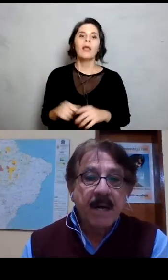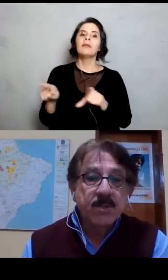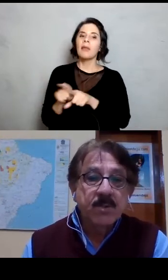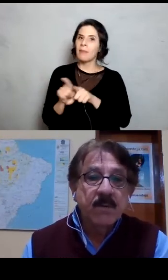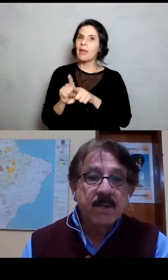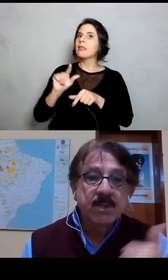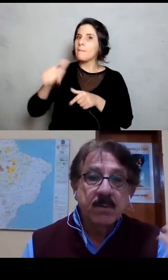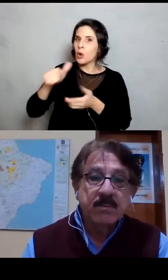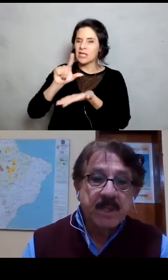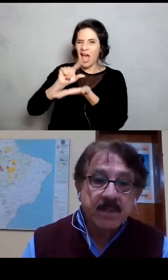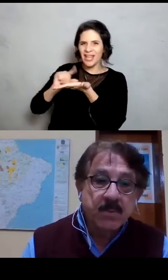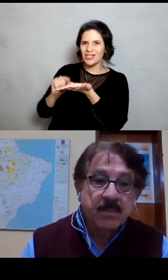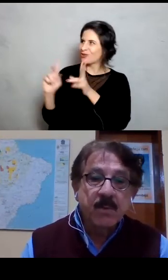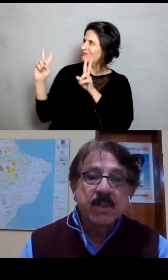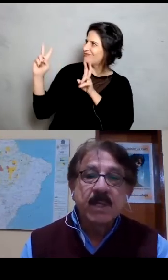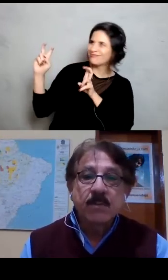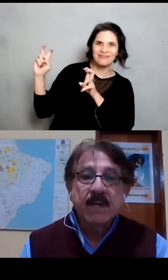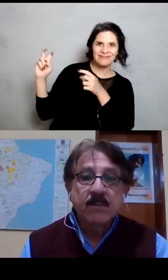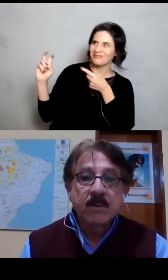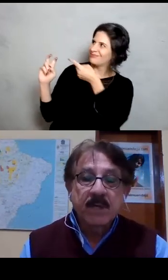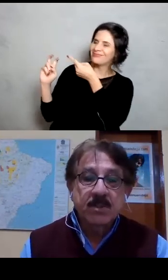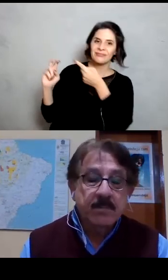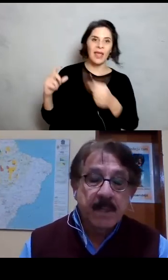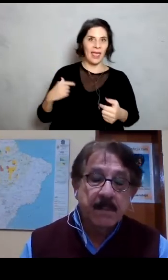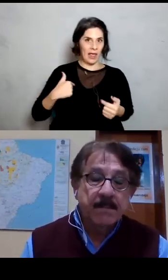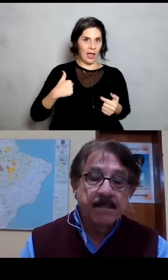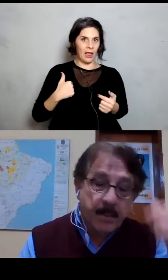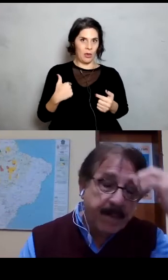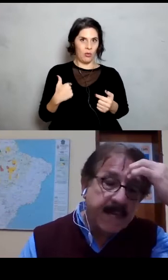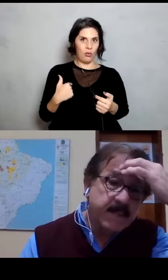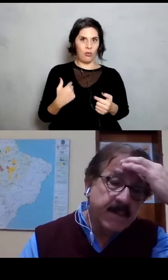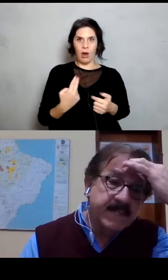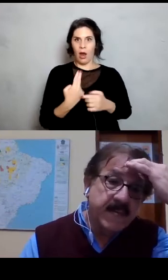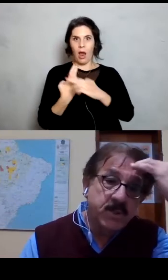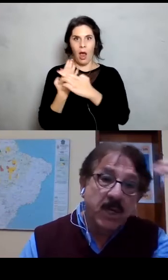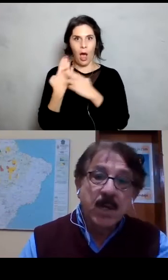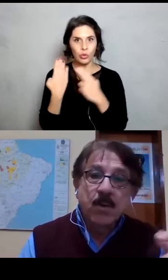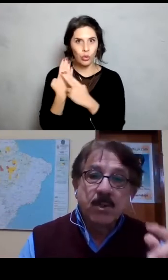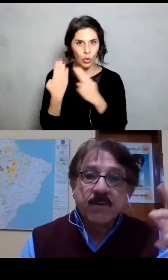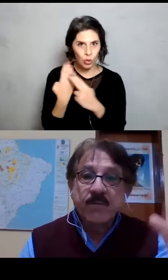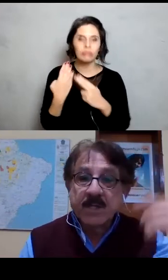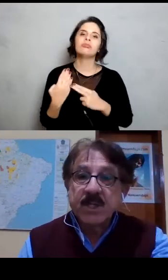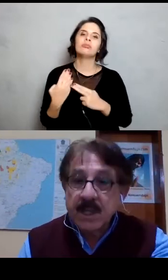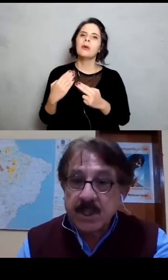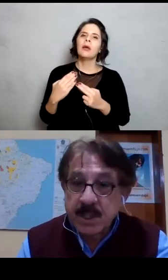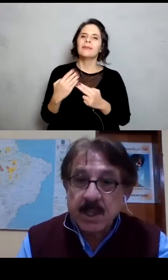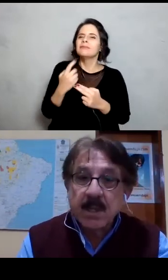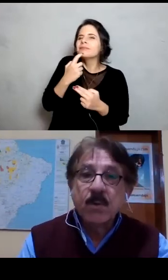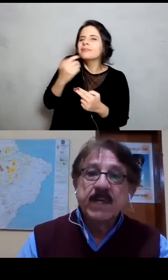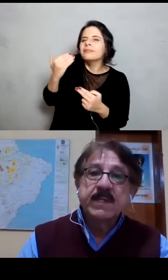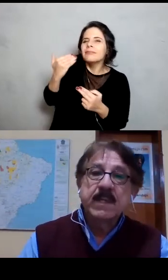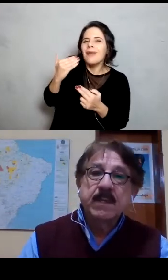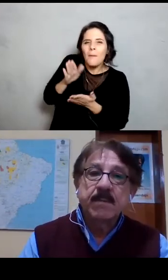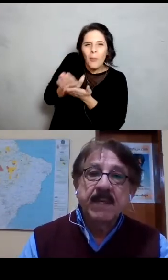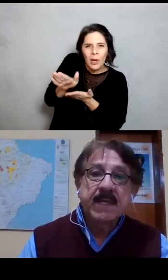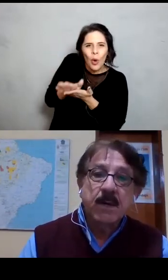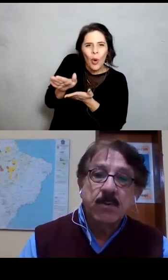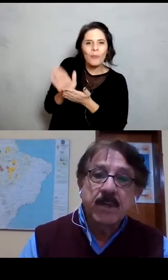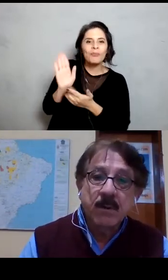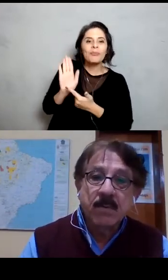aí abaixo, é um texto meu que está numa publicação recente, onde eu vou adiante com